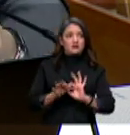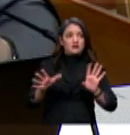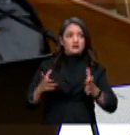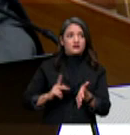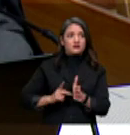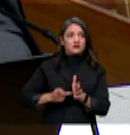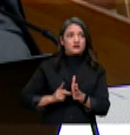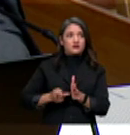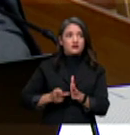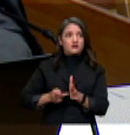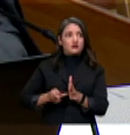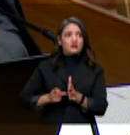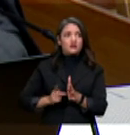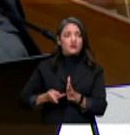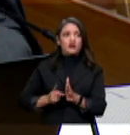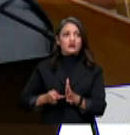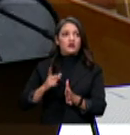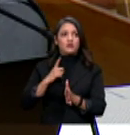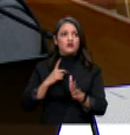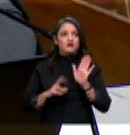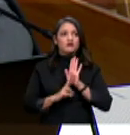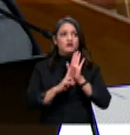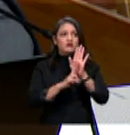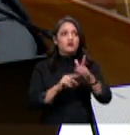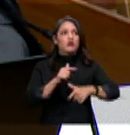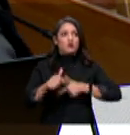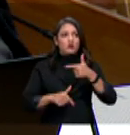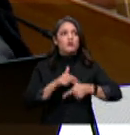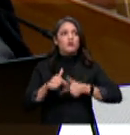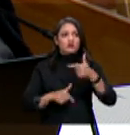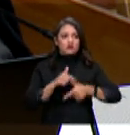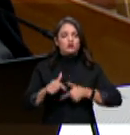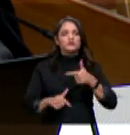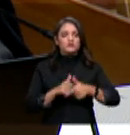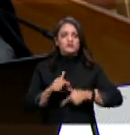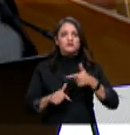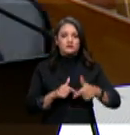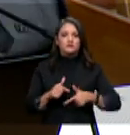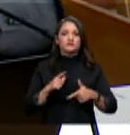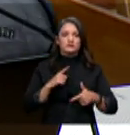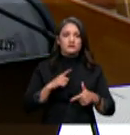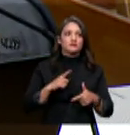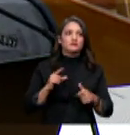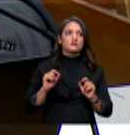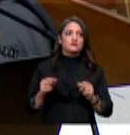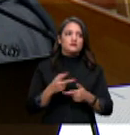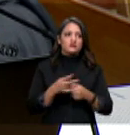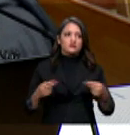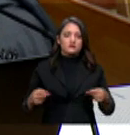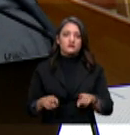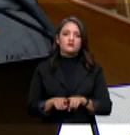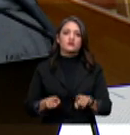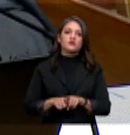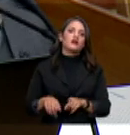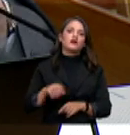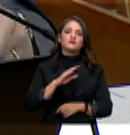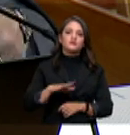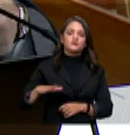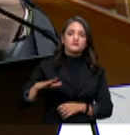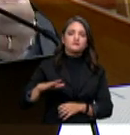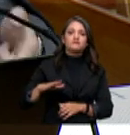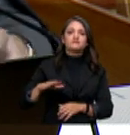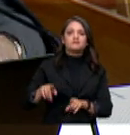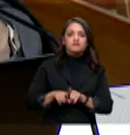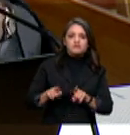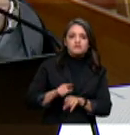sindicato, representando os trabalhadores, pudesse tratar dessa questão. A própria duração do trabalho normal,